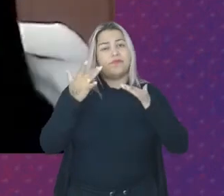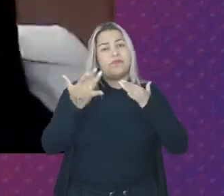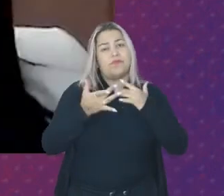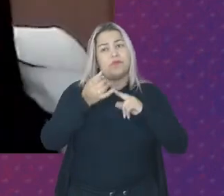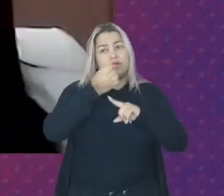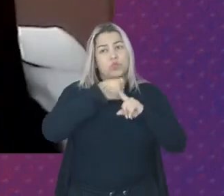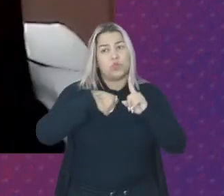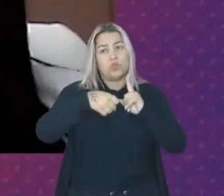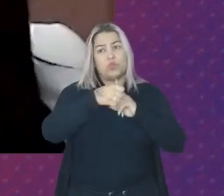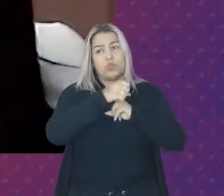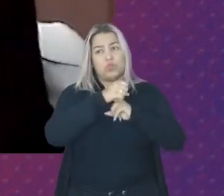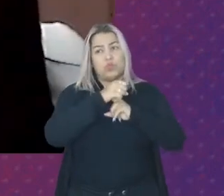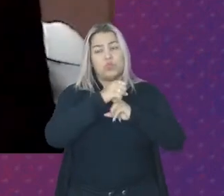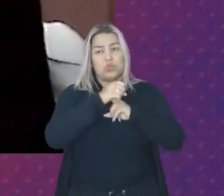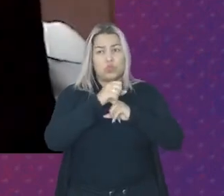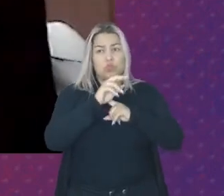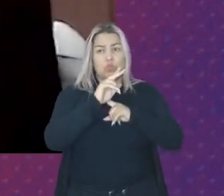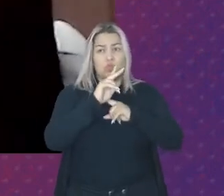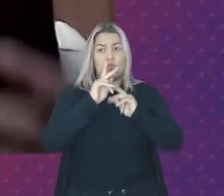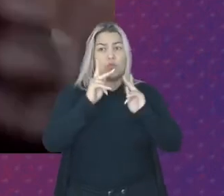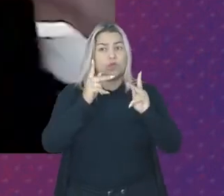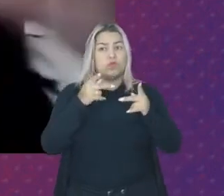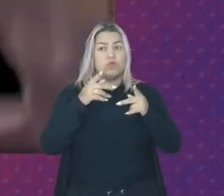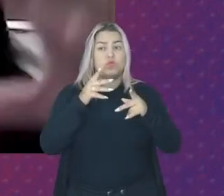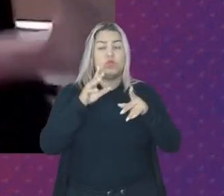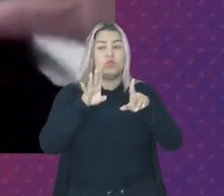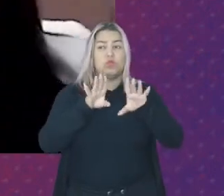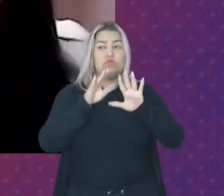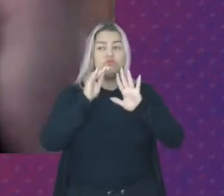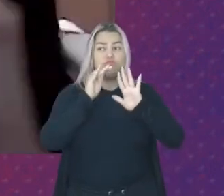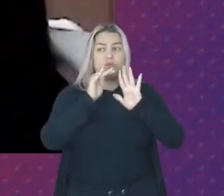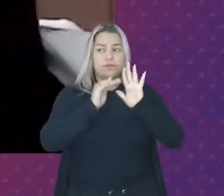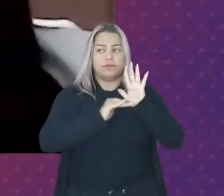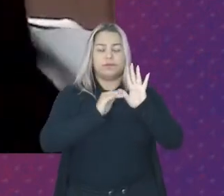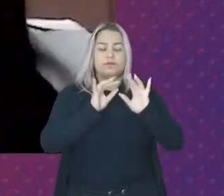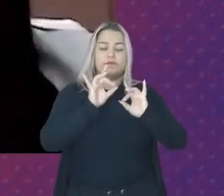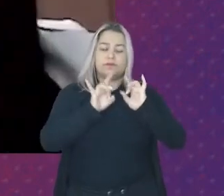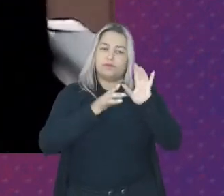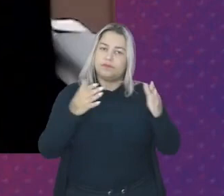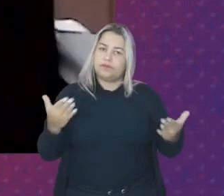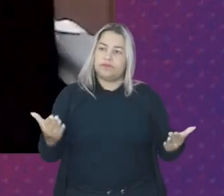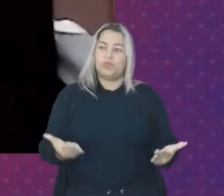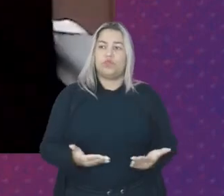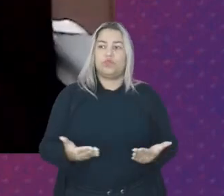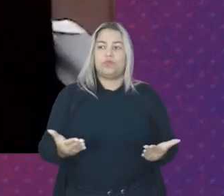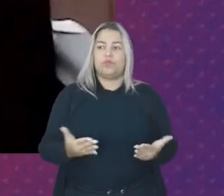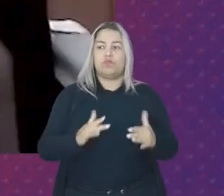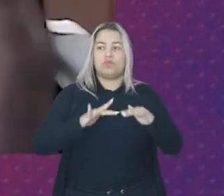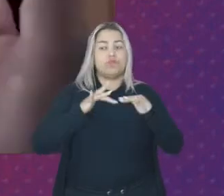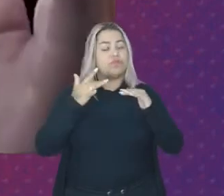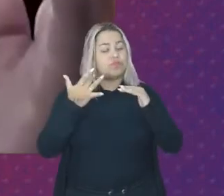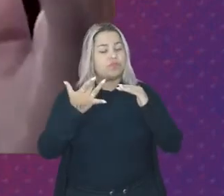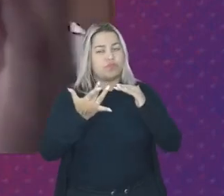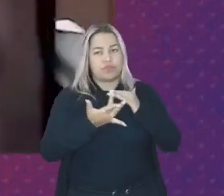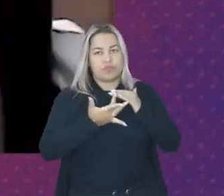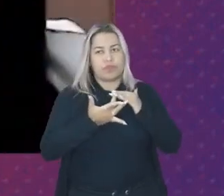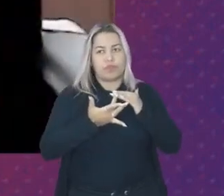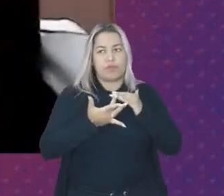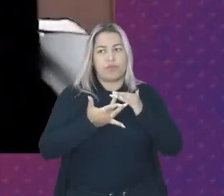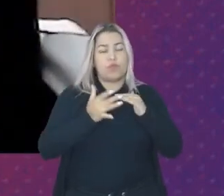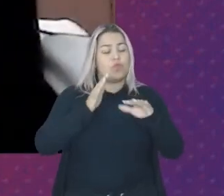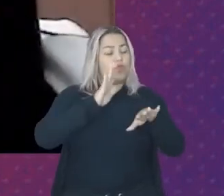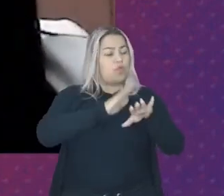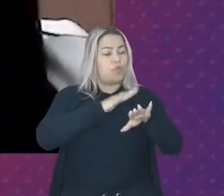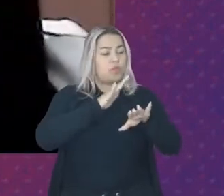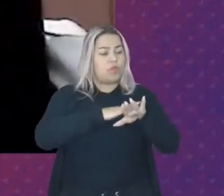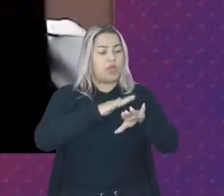é a humanização do conteúdo. Hoje, especialmente hoje, nas redes sociais, quanto